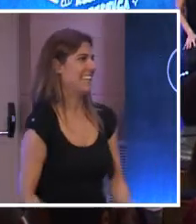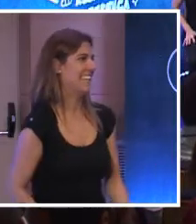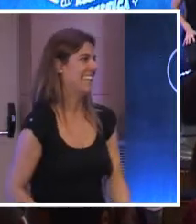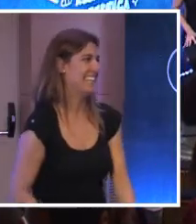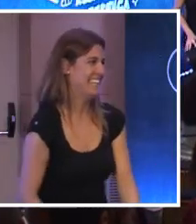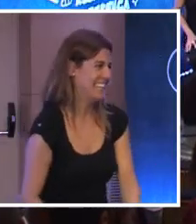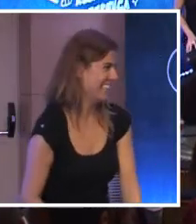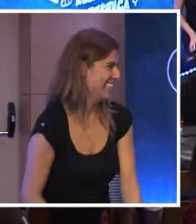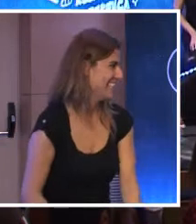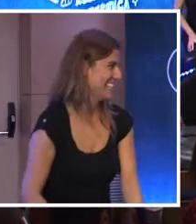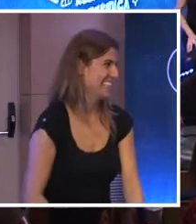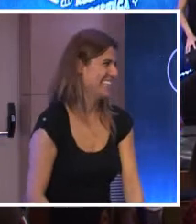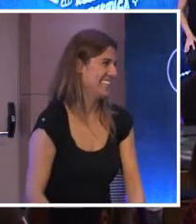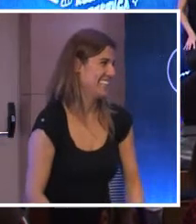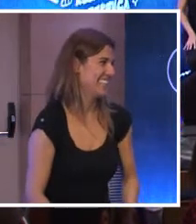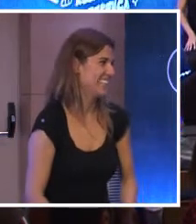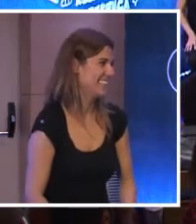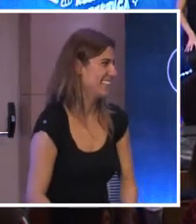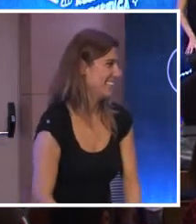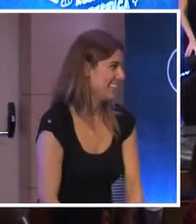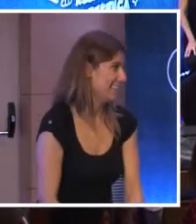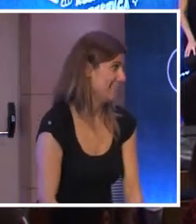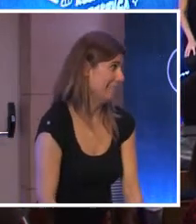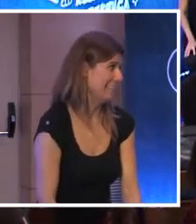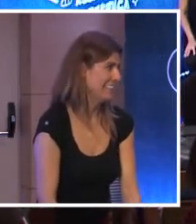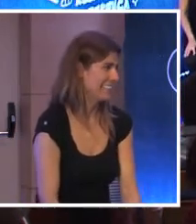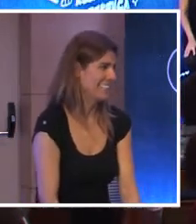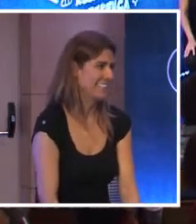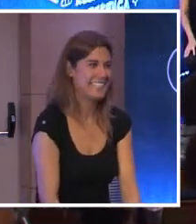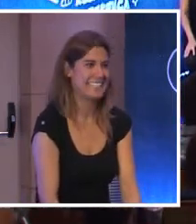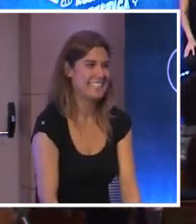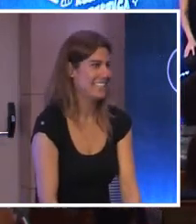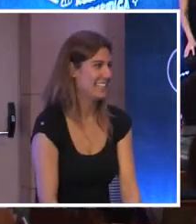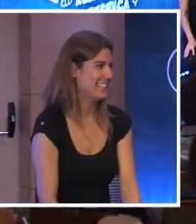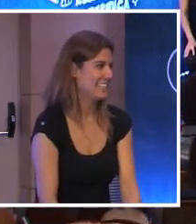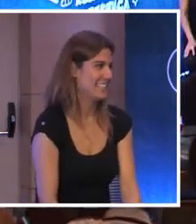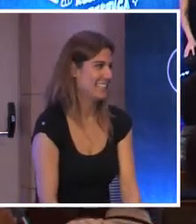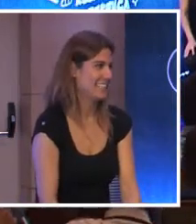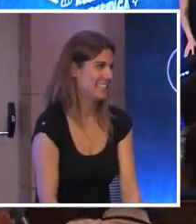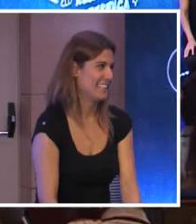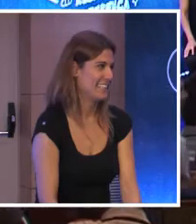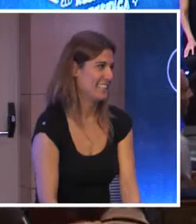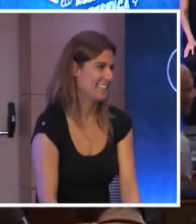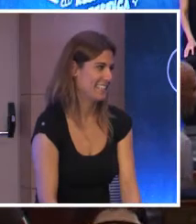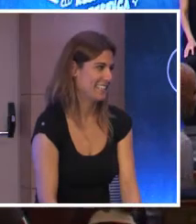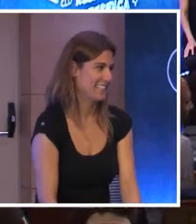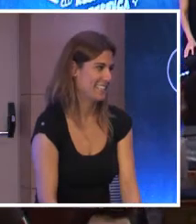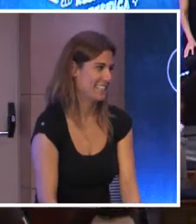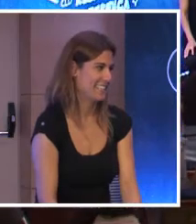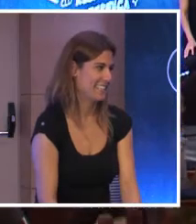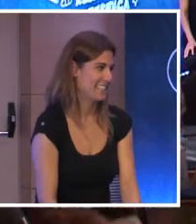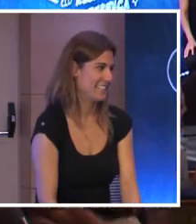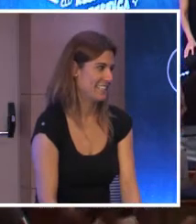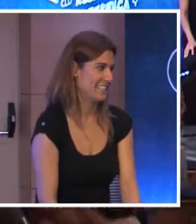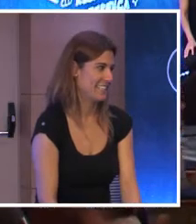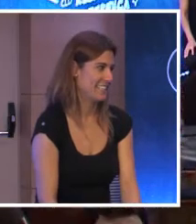sim. Quer juntarem-se? Vamos tentar. Vamos tentar botar todo mundo aí? Aqui e assim? Vamos tentar.